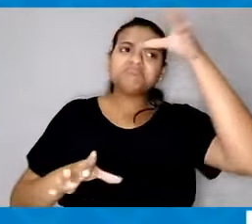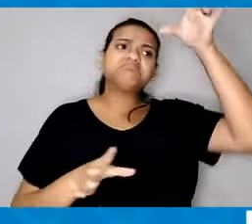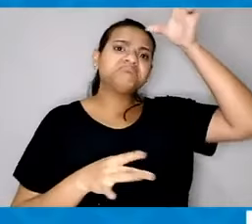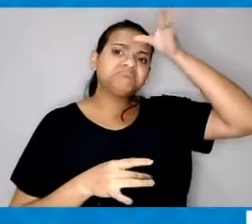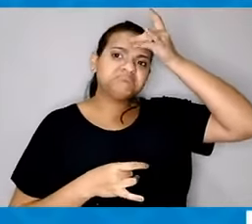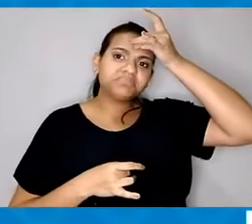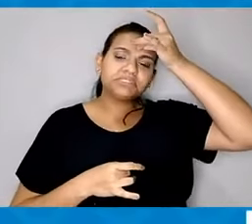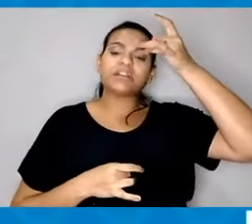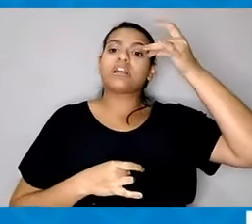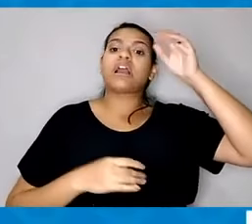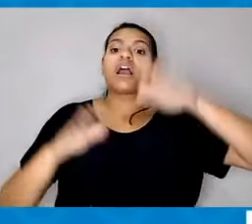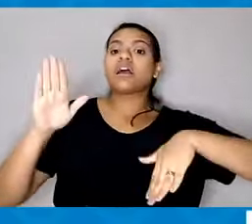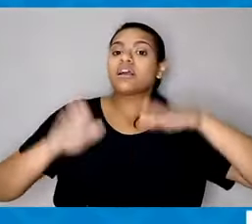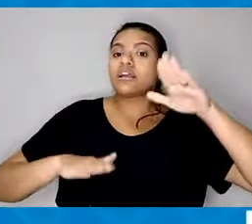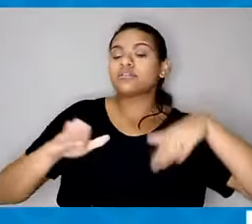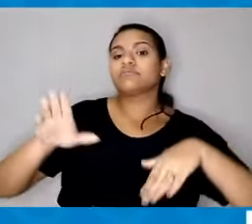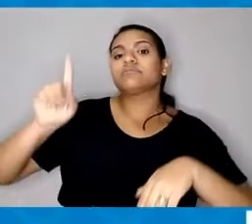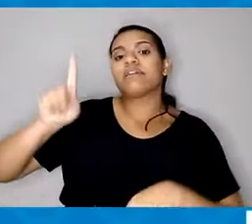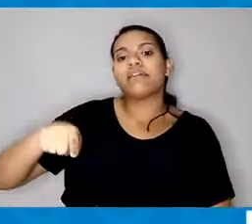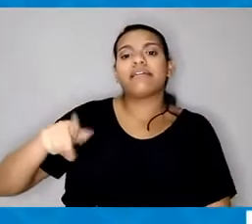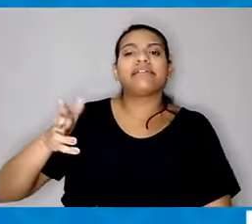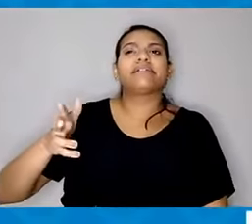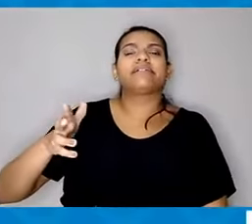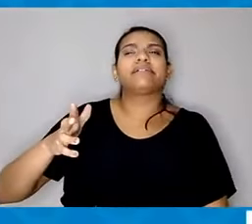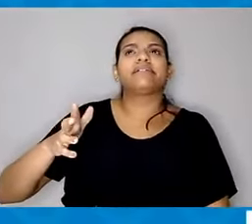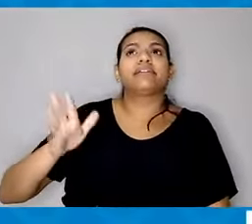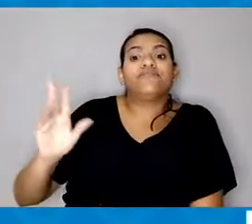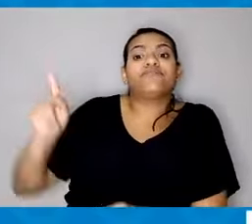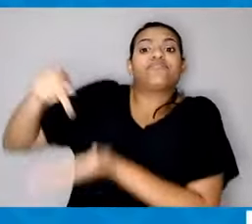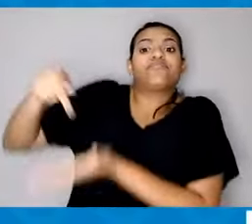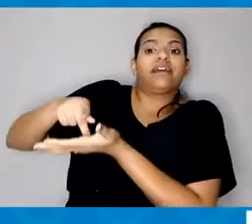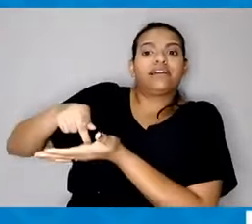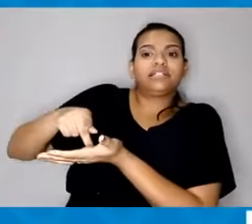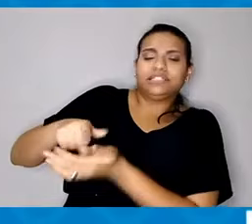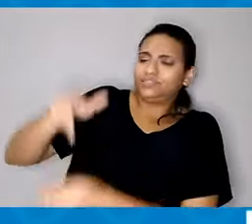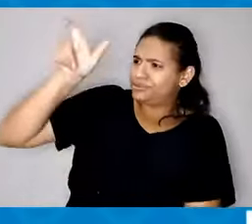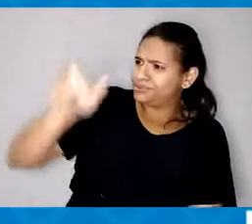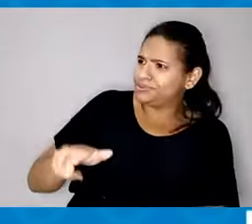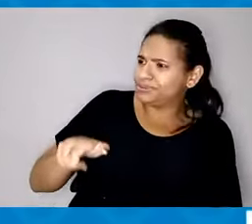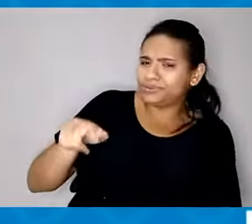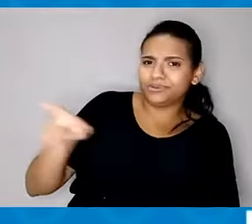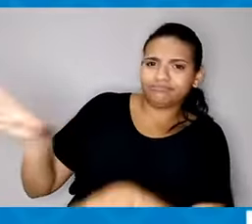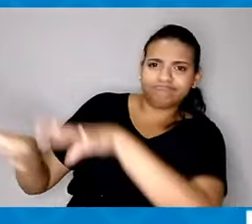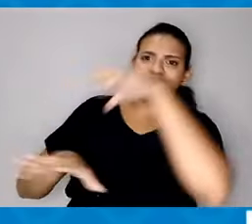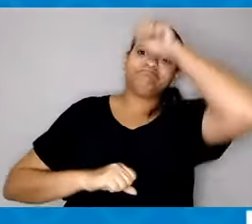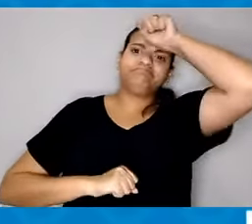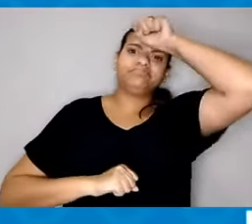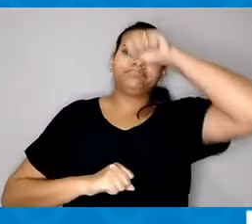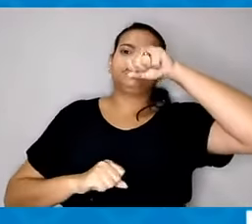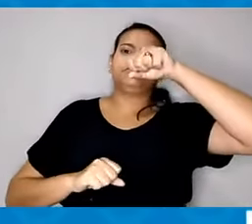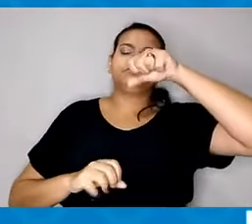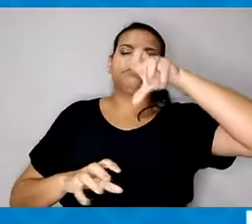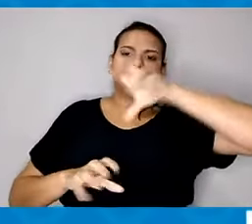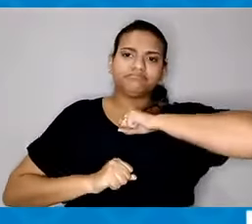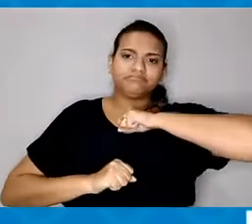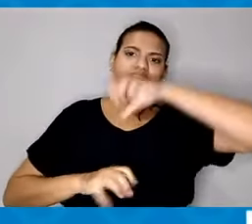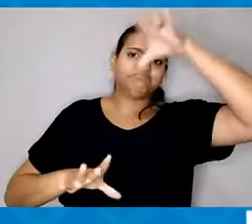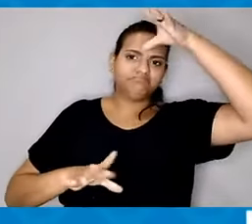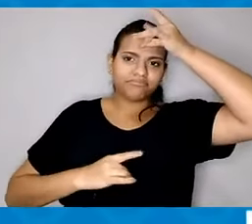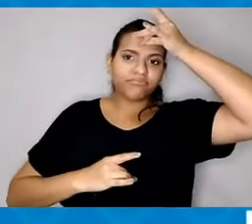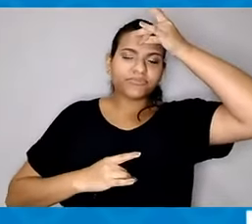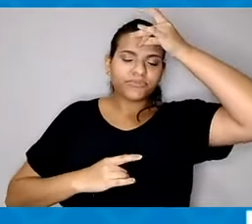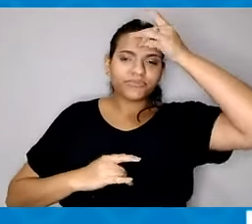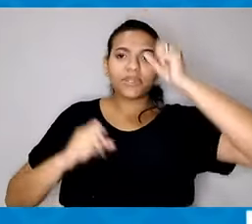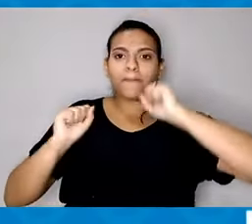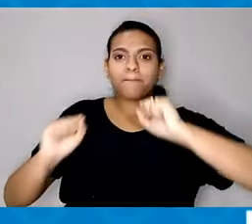né, de verdade, né, onde você pode movimentá-las num tabuleiro e coisas dessa natureza. Essa